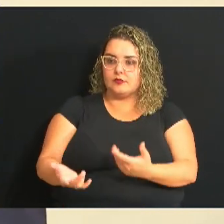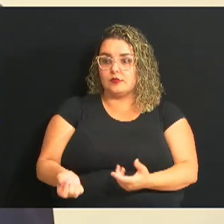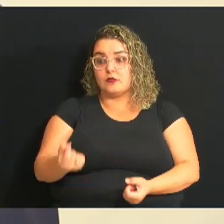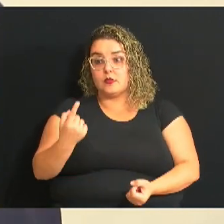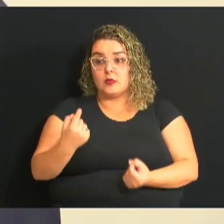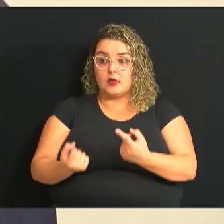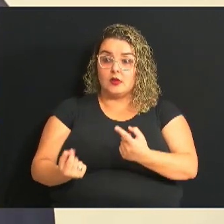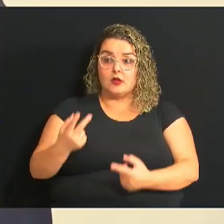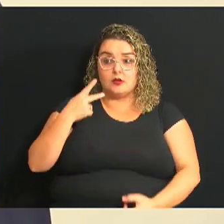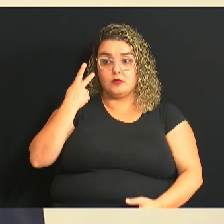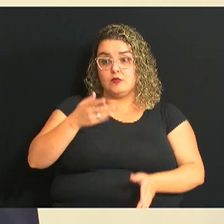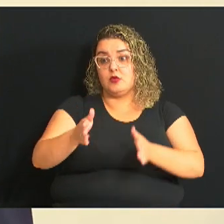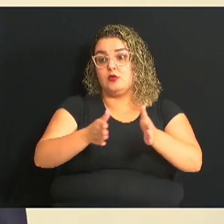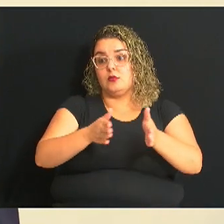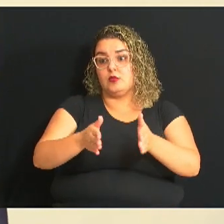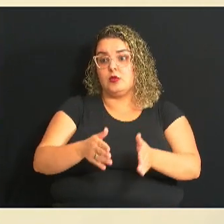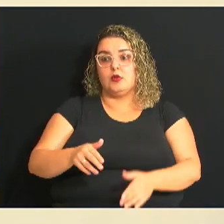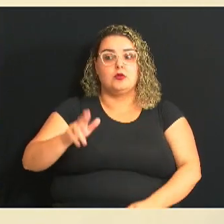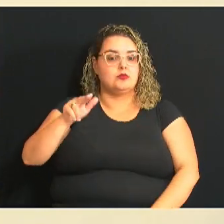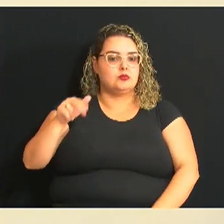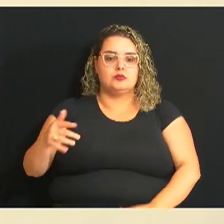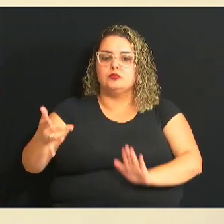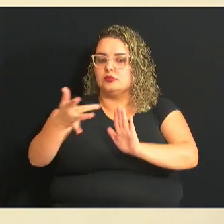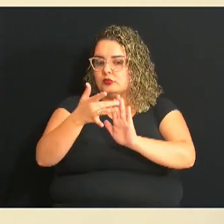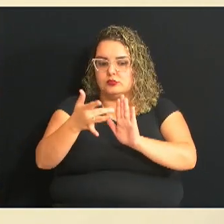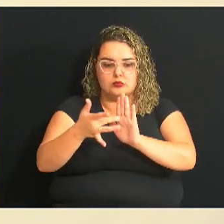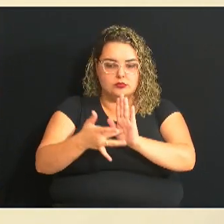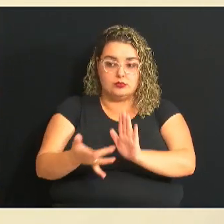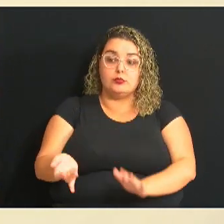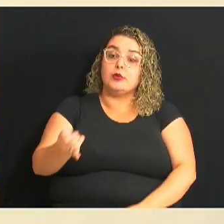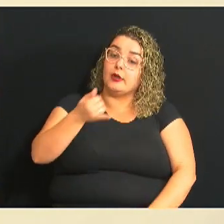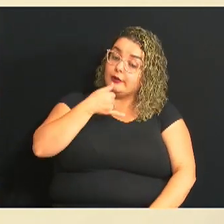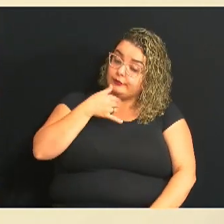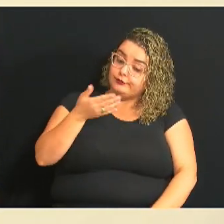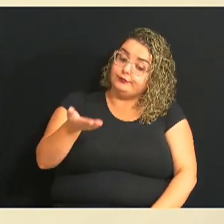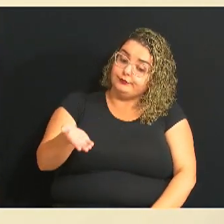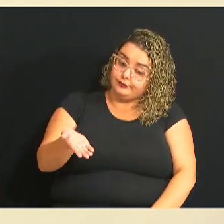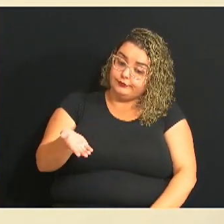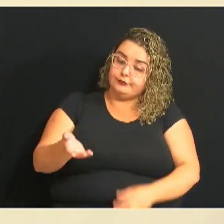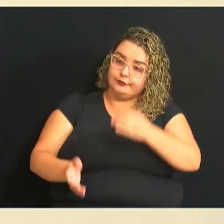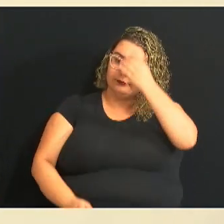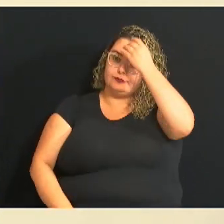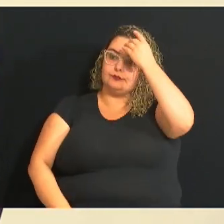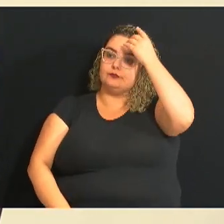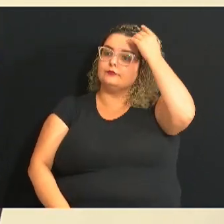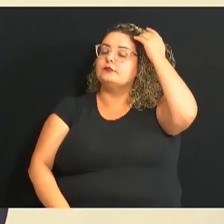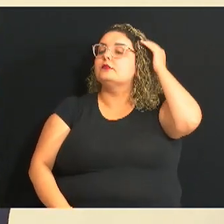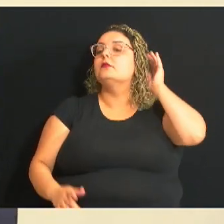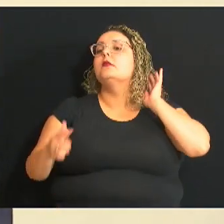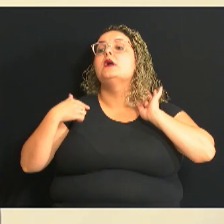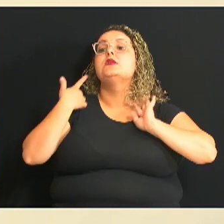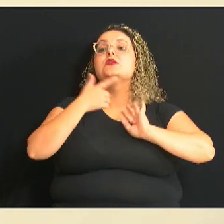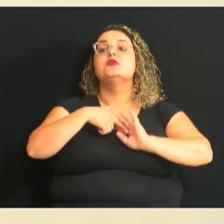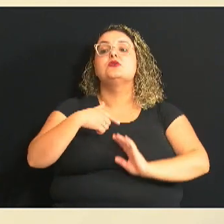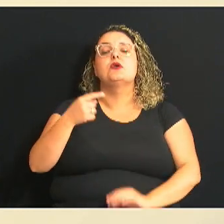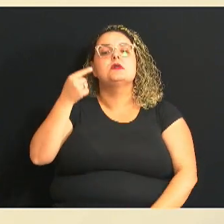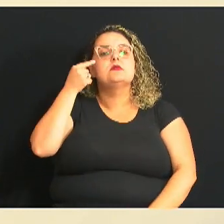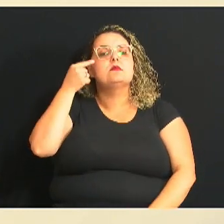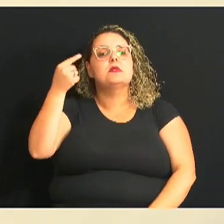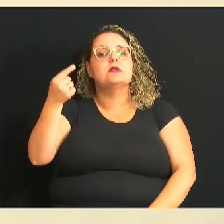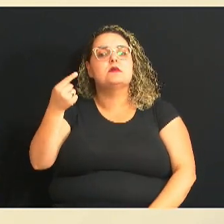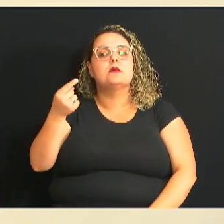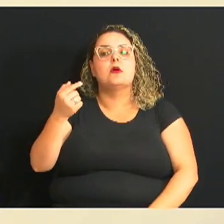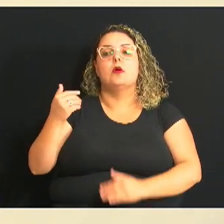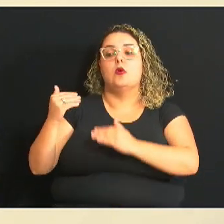da época, nunca colocava em pauta, o que é lamentável. Mas nós temos que pensar o seguinte: o menor trabalhando, o menor de